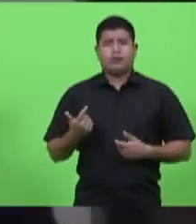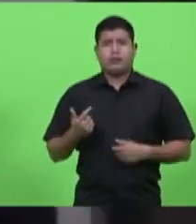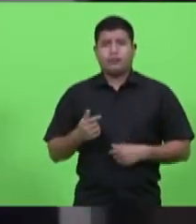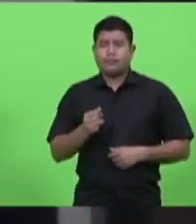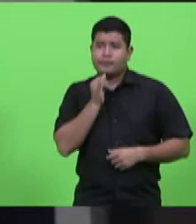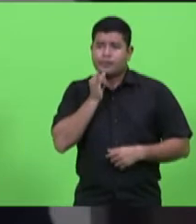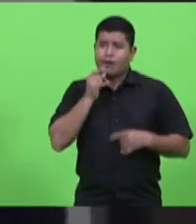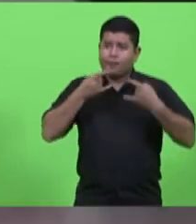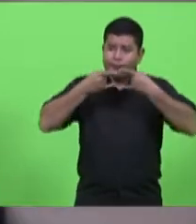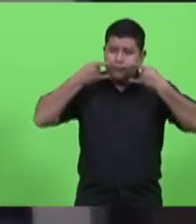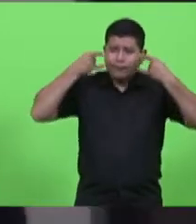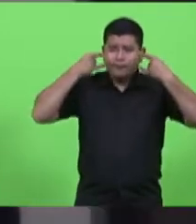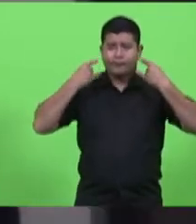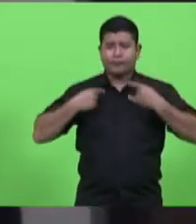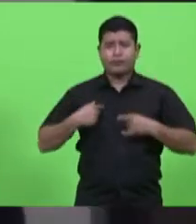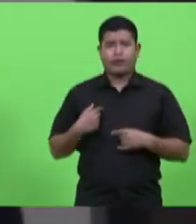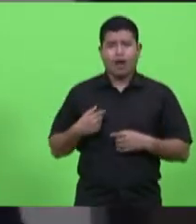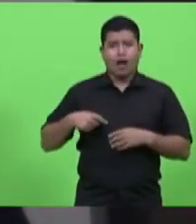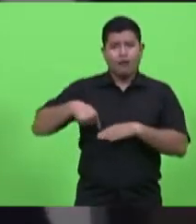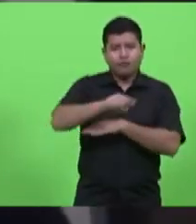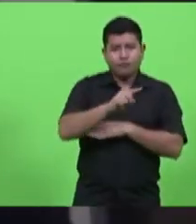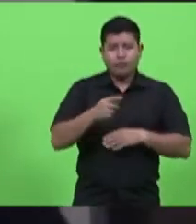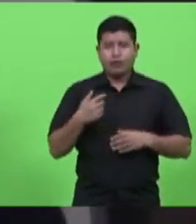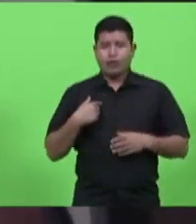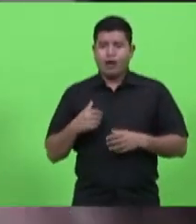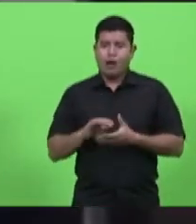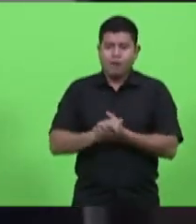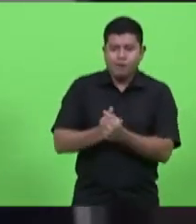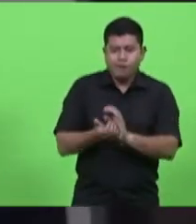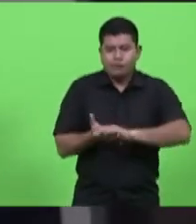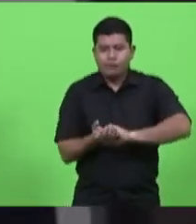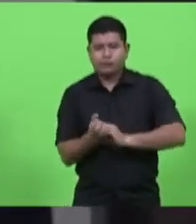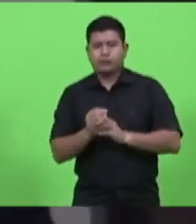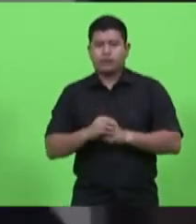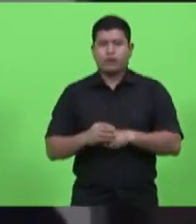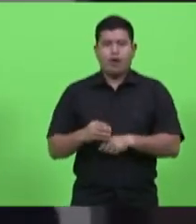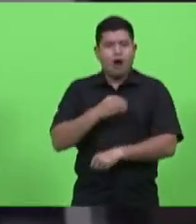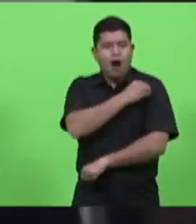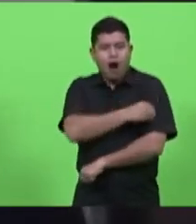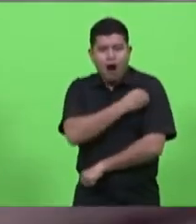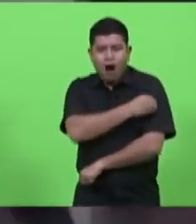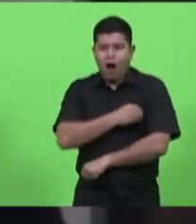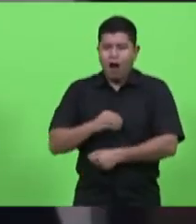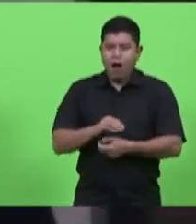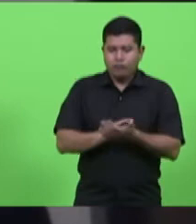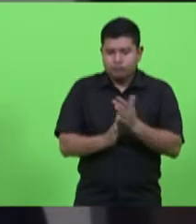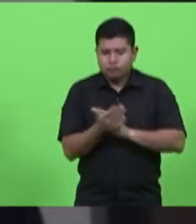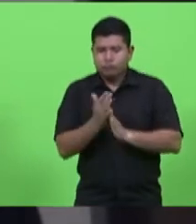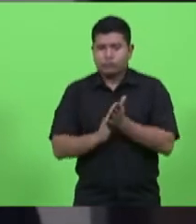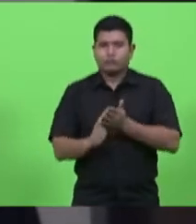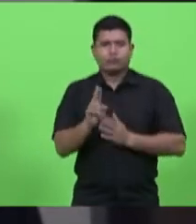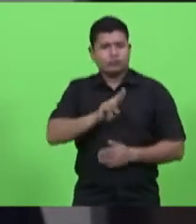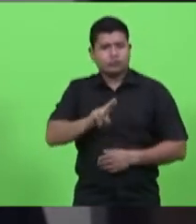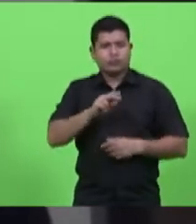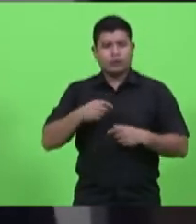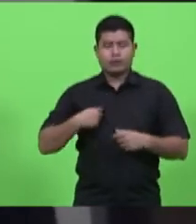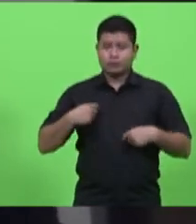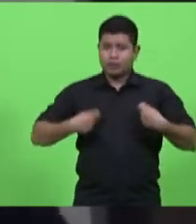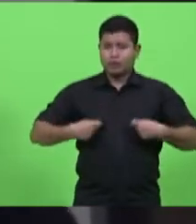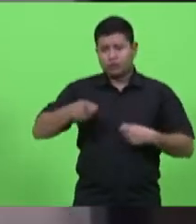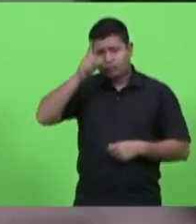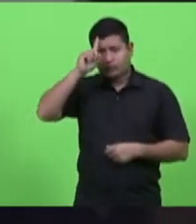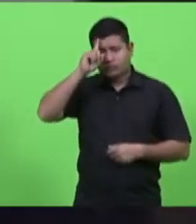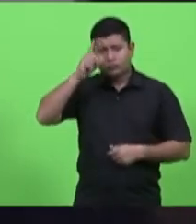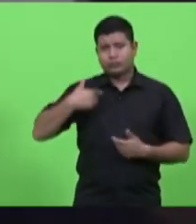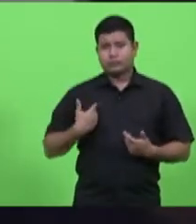com máscaras, todos nós temos que lavar as nossas mãos, usar álcool gel, e isso já faz parte do nosso cotidiano. Então,